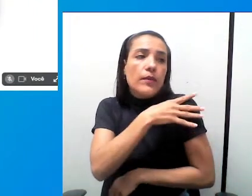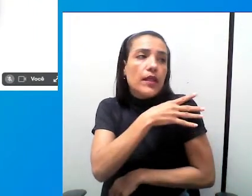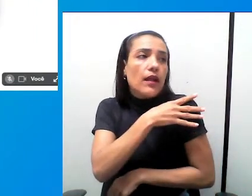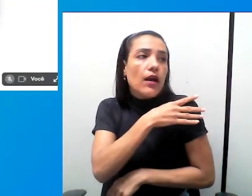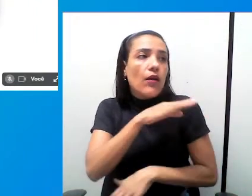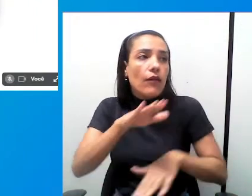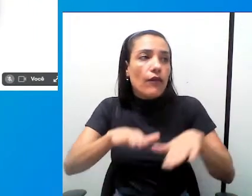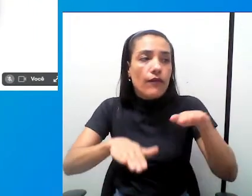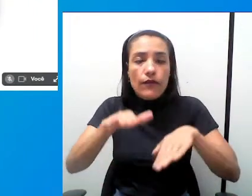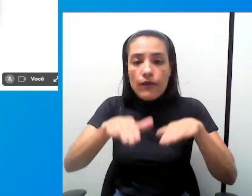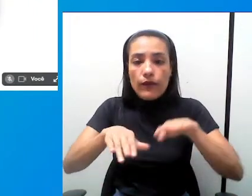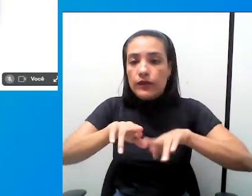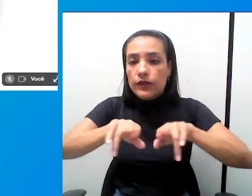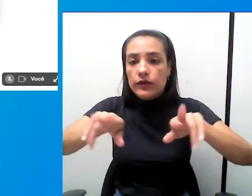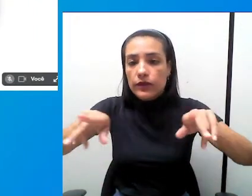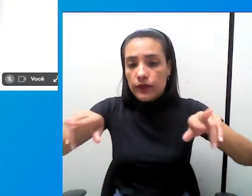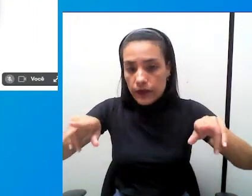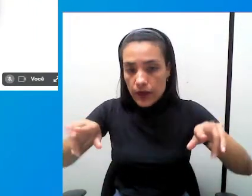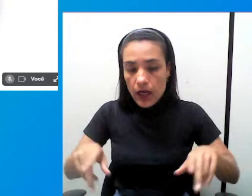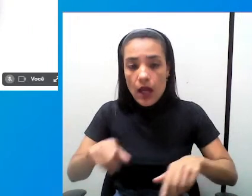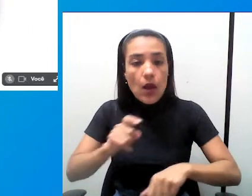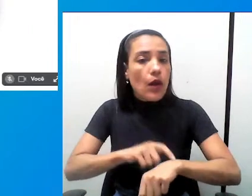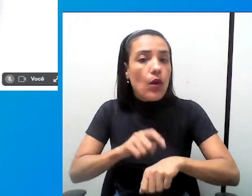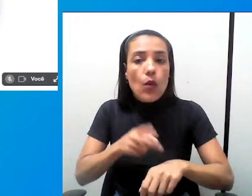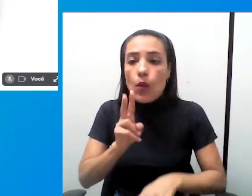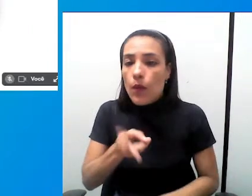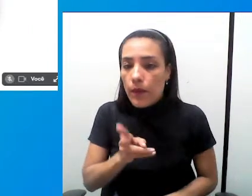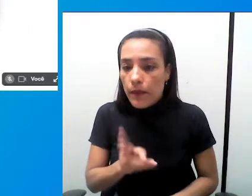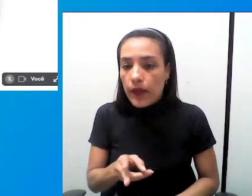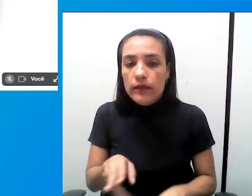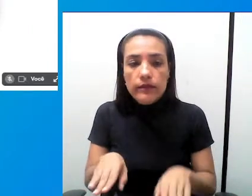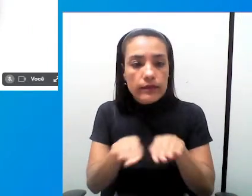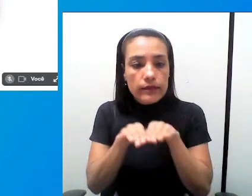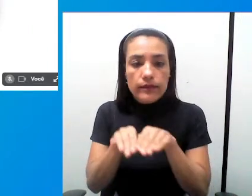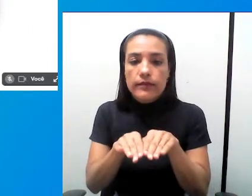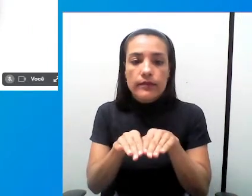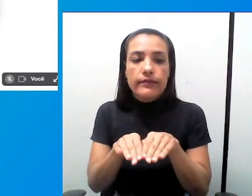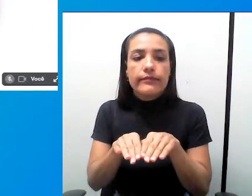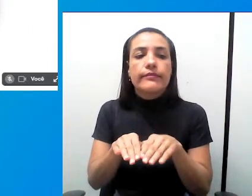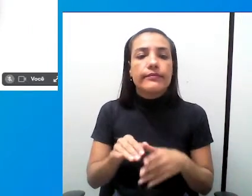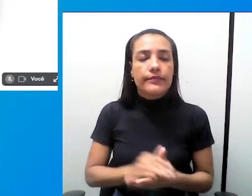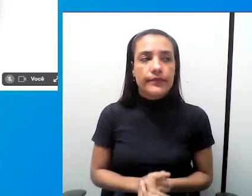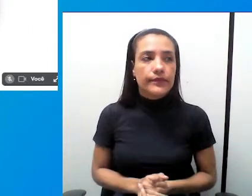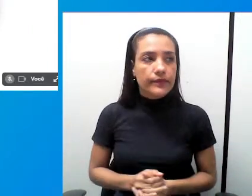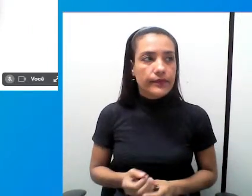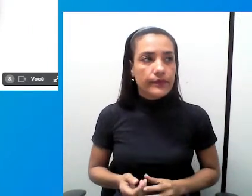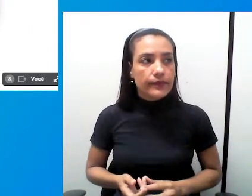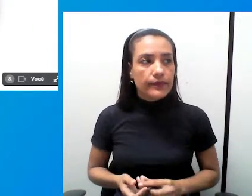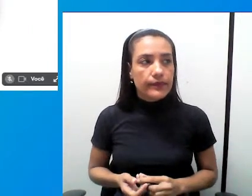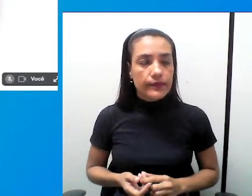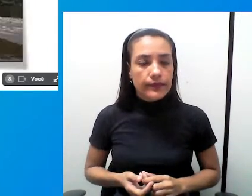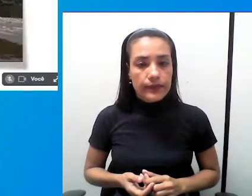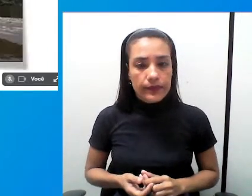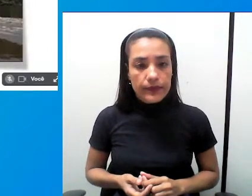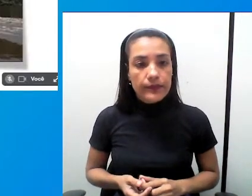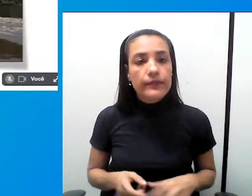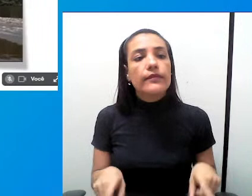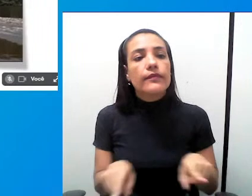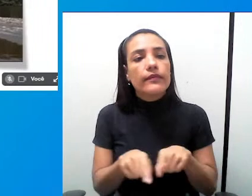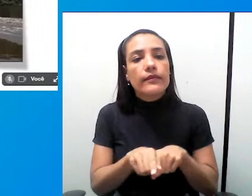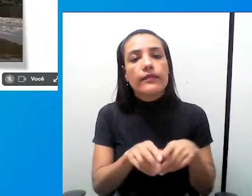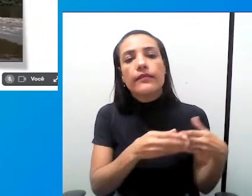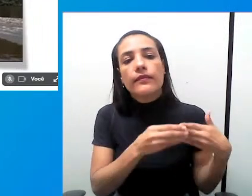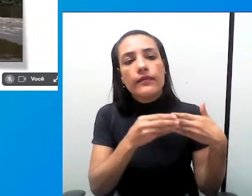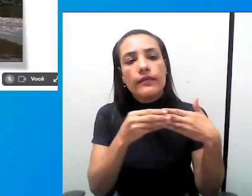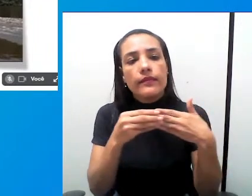três níveis diferentes ao mesmo tempo. É isso aí, a gente tem que superar ainda, tá? E trazendo aqui